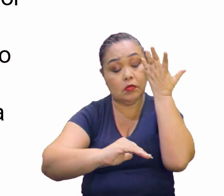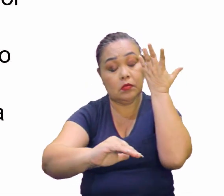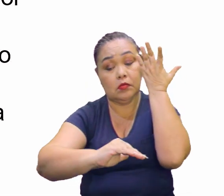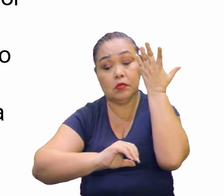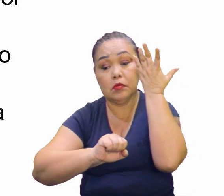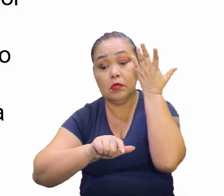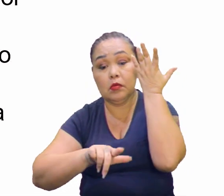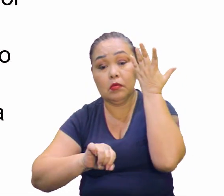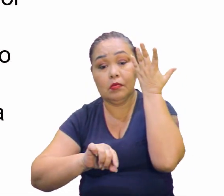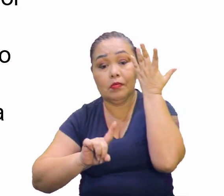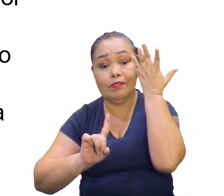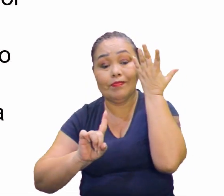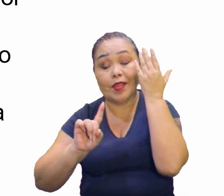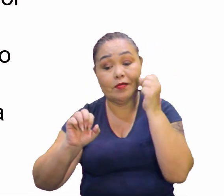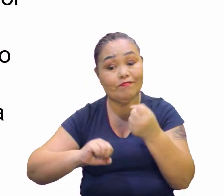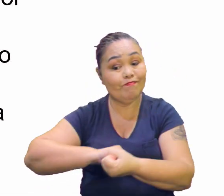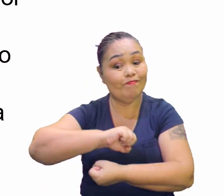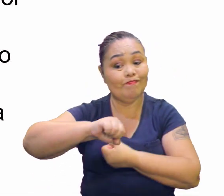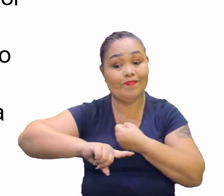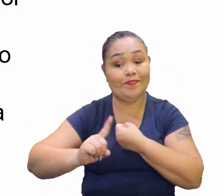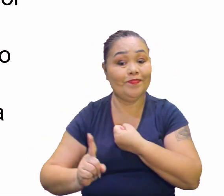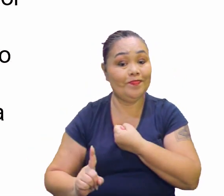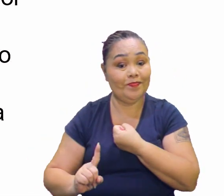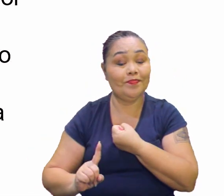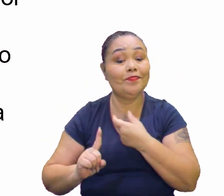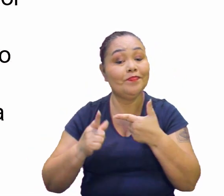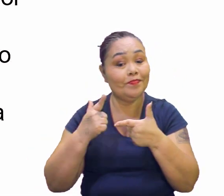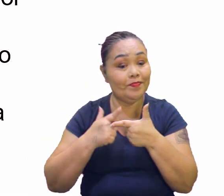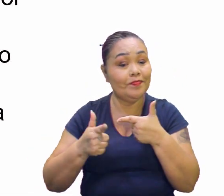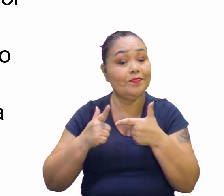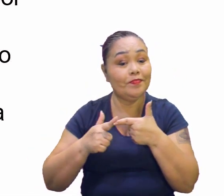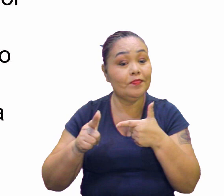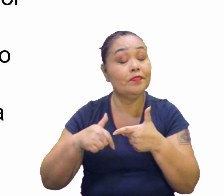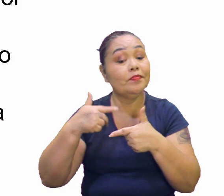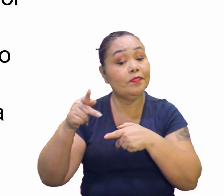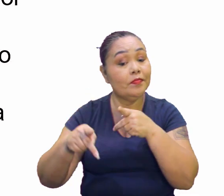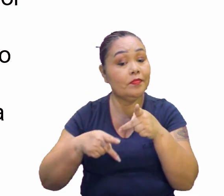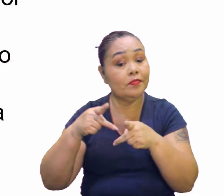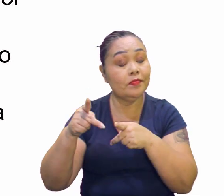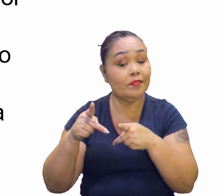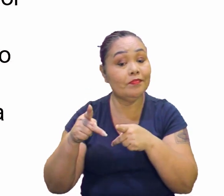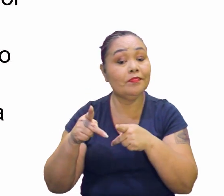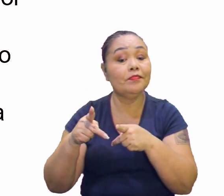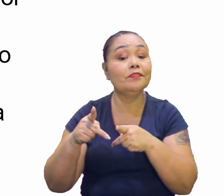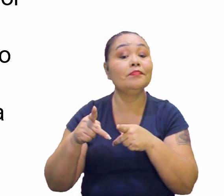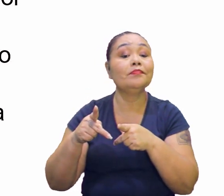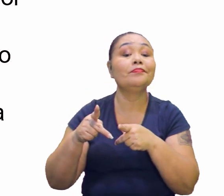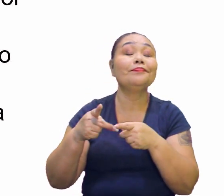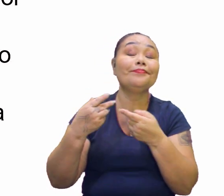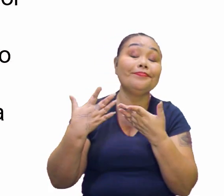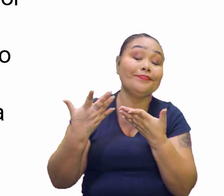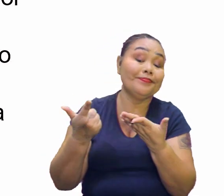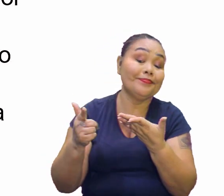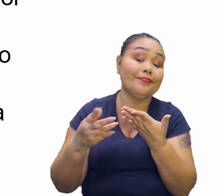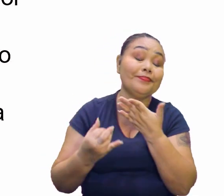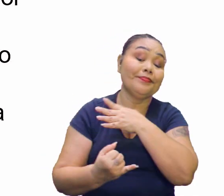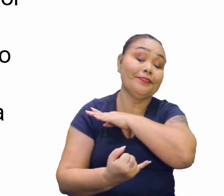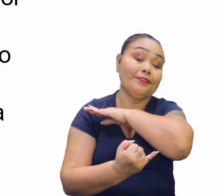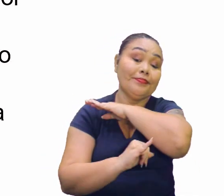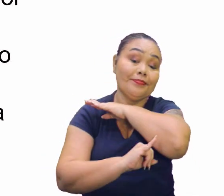de maneira não sustentável. Esse problema se agrava quando a população não